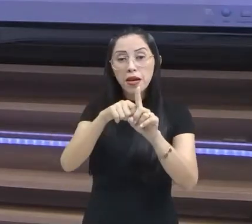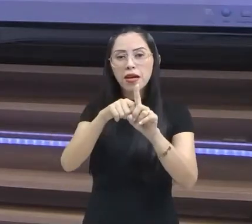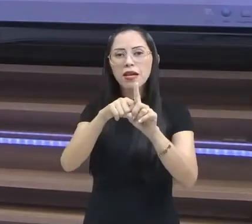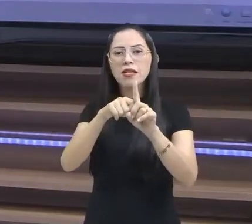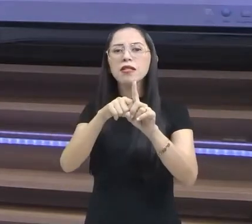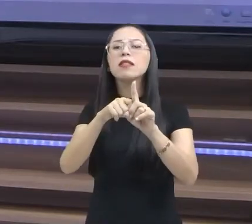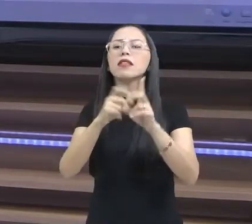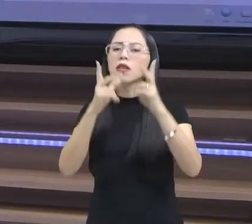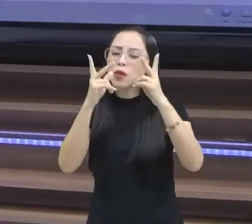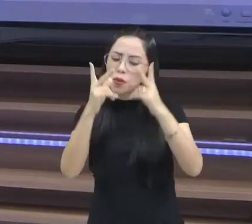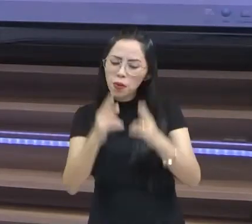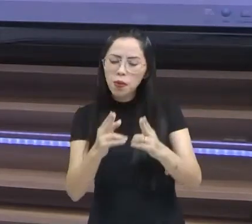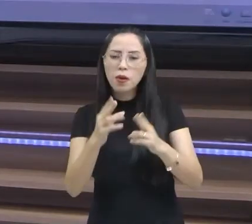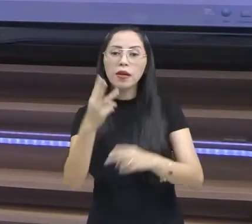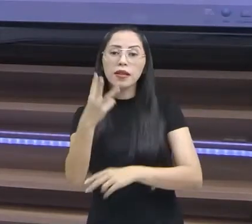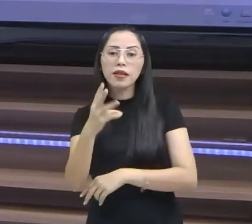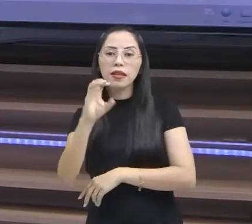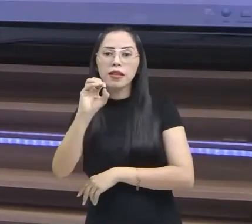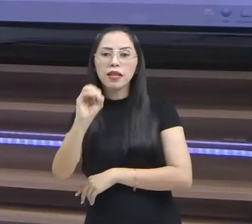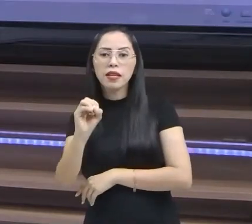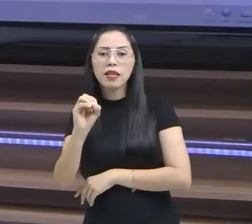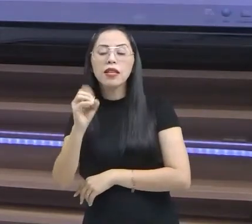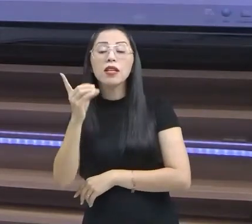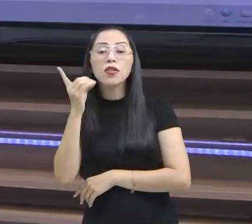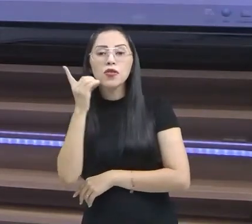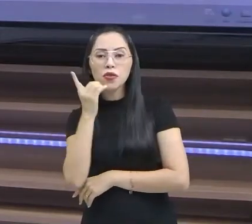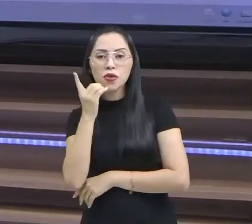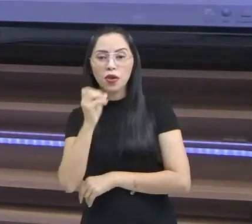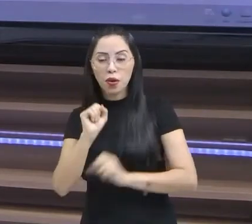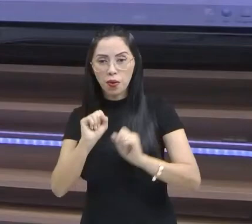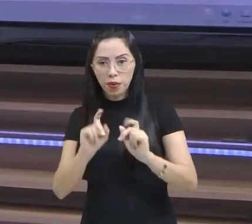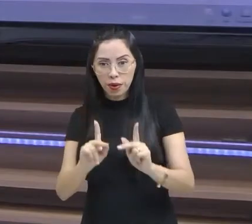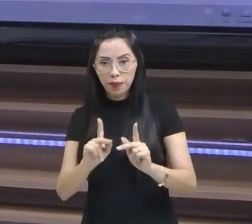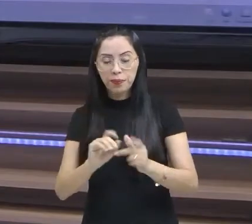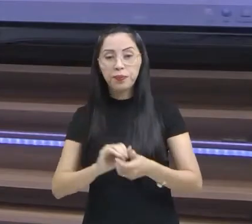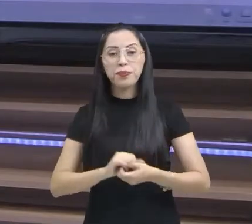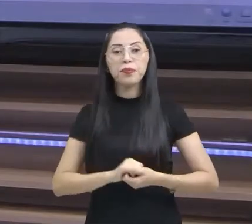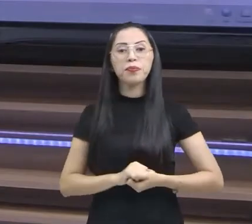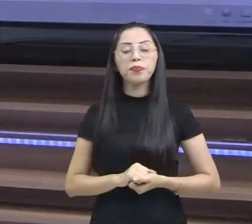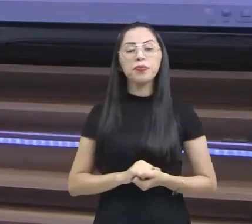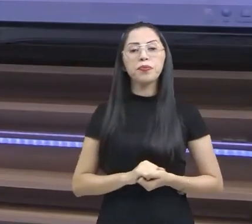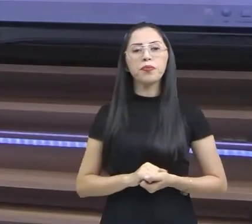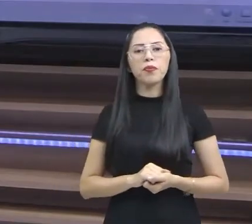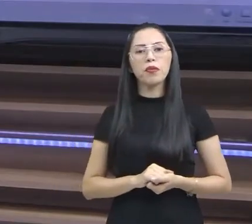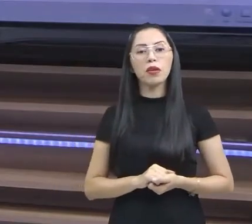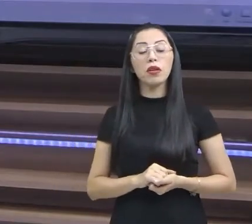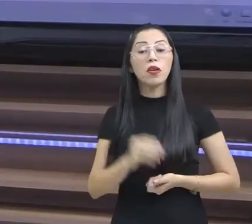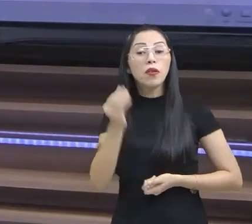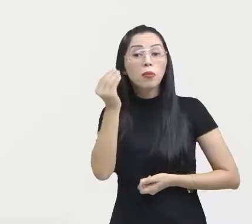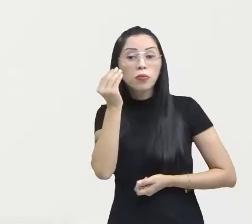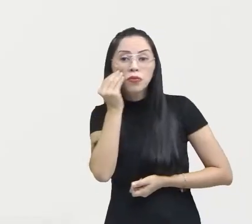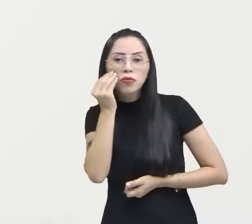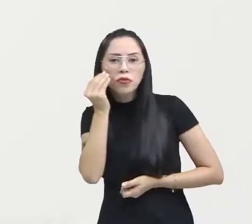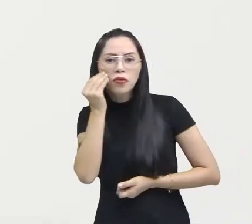30 dias, tá certo? Então, vamos só verificar o seguinte, essas medidas com bastante calma. De olho aqui na tela comigo.